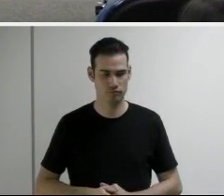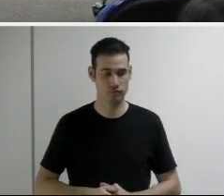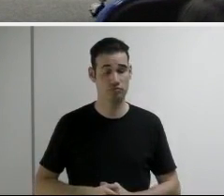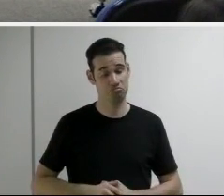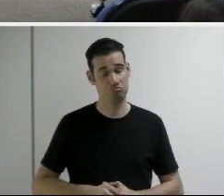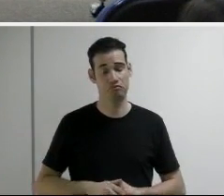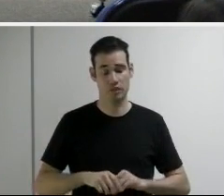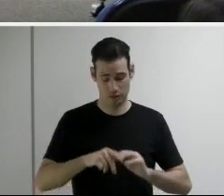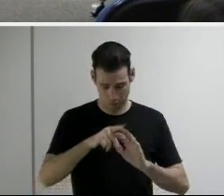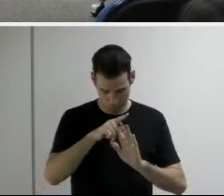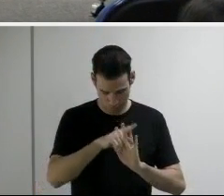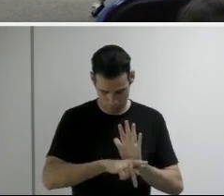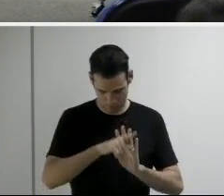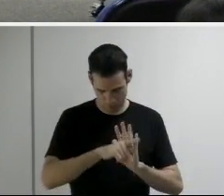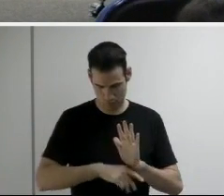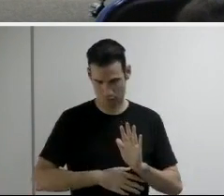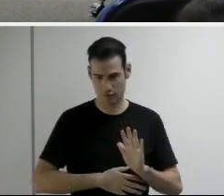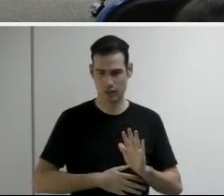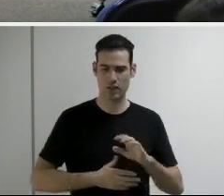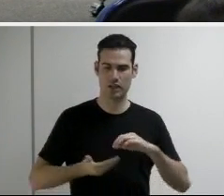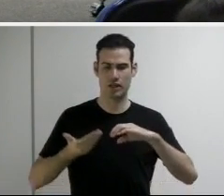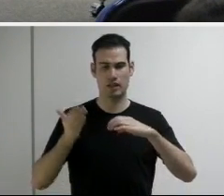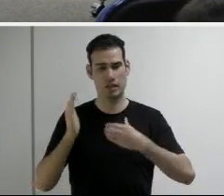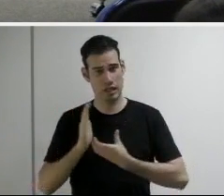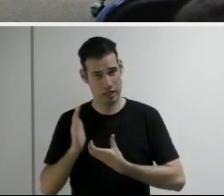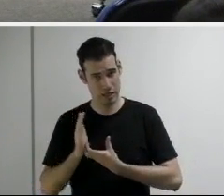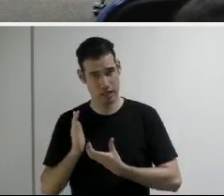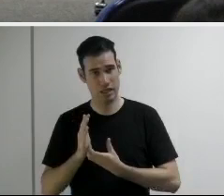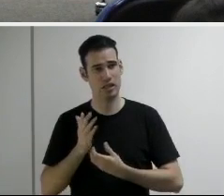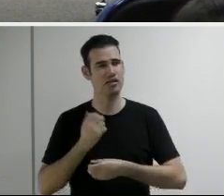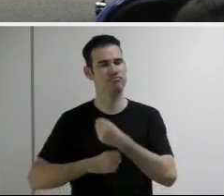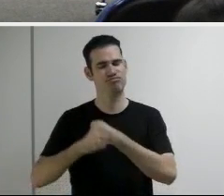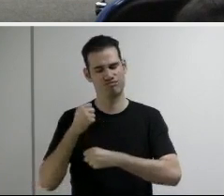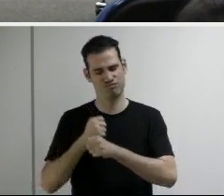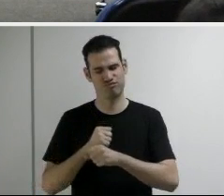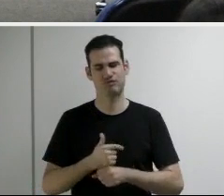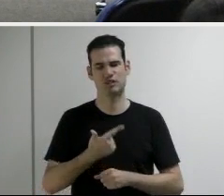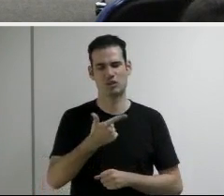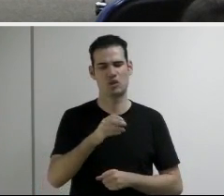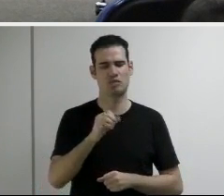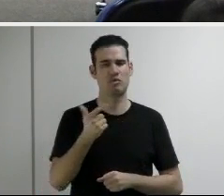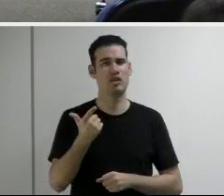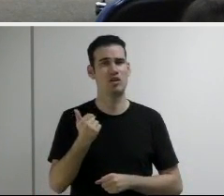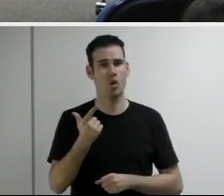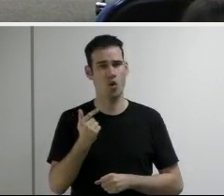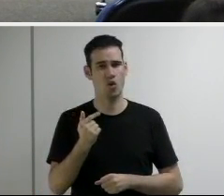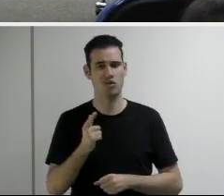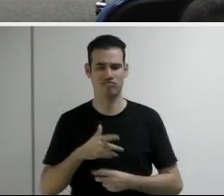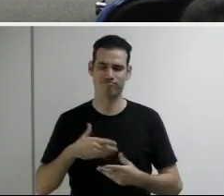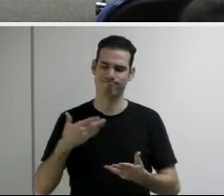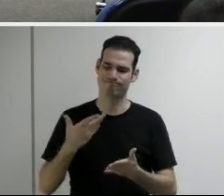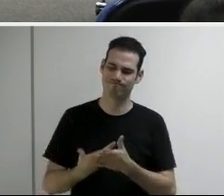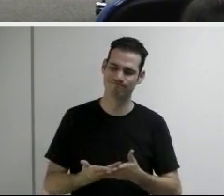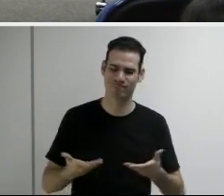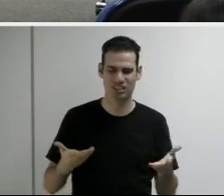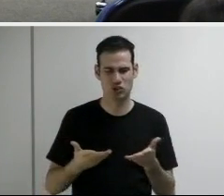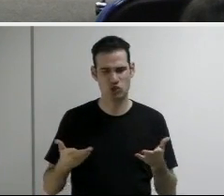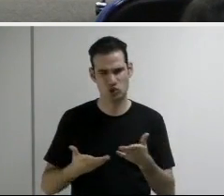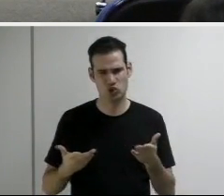Projeto na Câmara, realmente, a gente está lidando com isso desde 2012, né? Acho que o primeiro documento produzido para a consultoria, acho que foi no ano